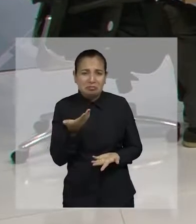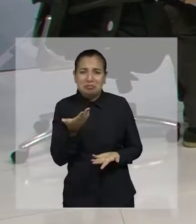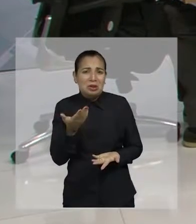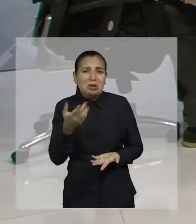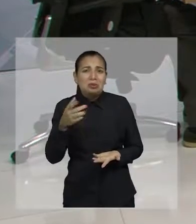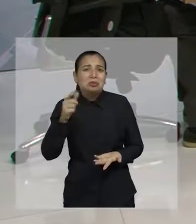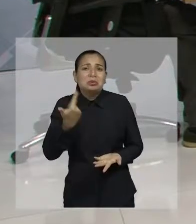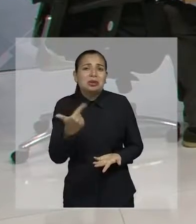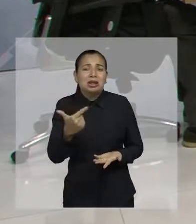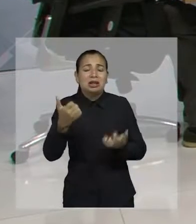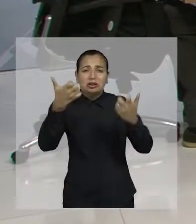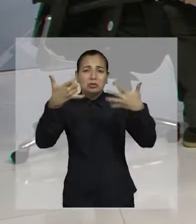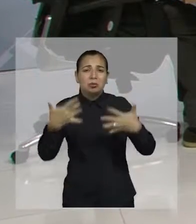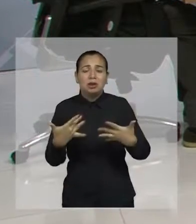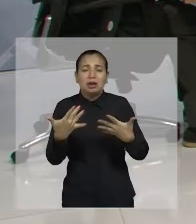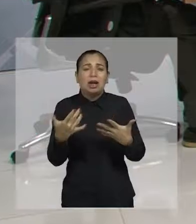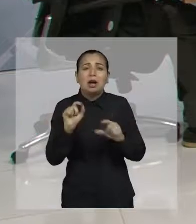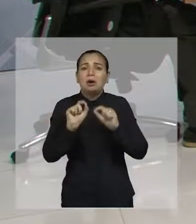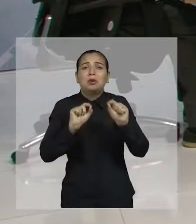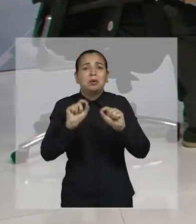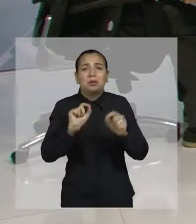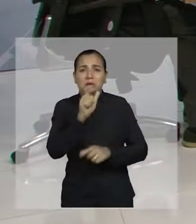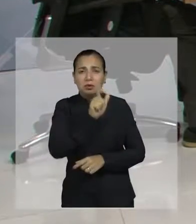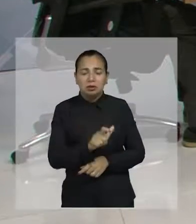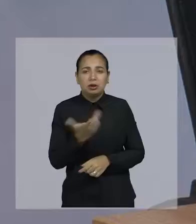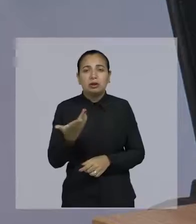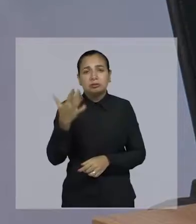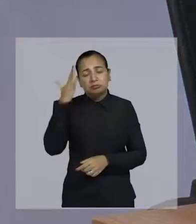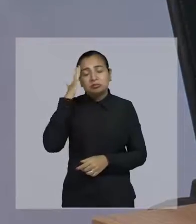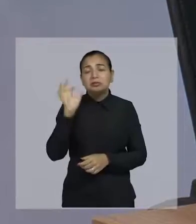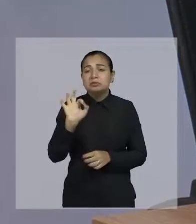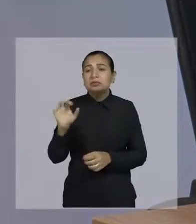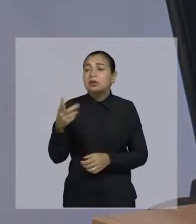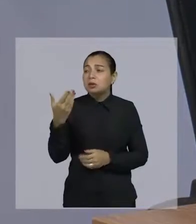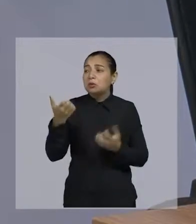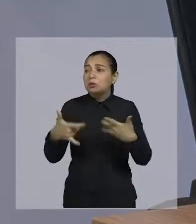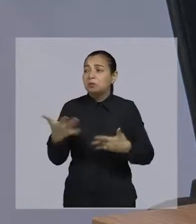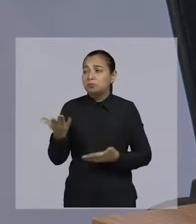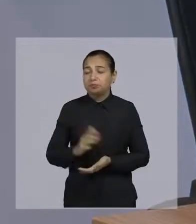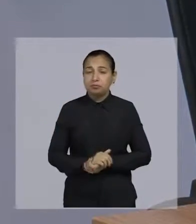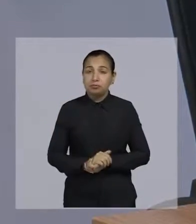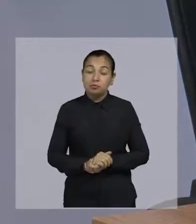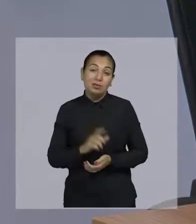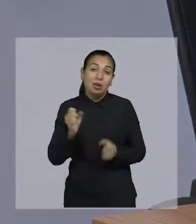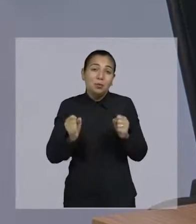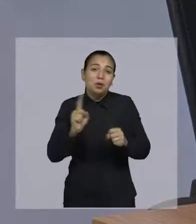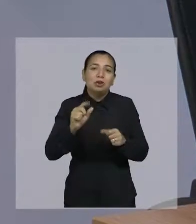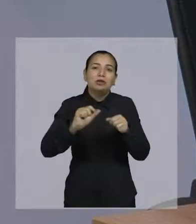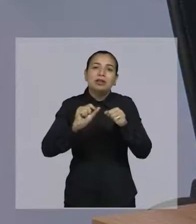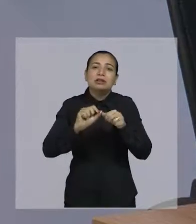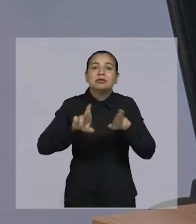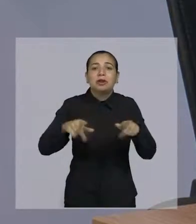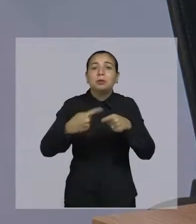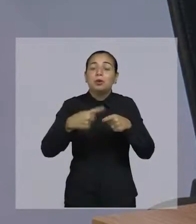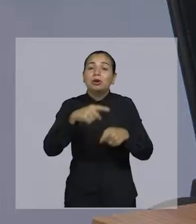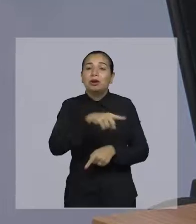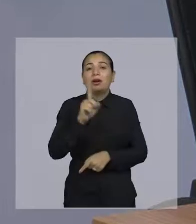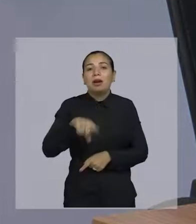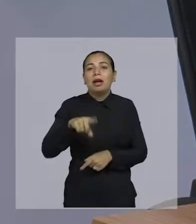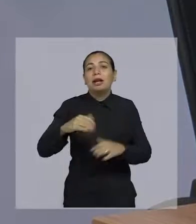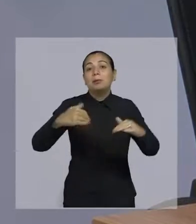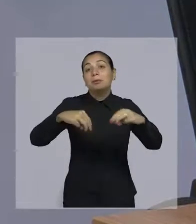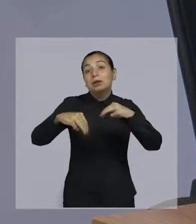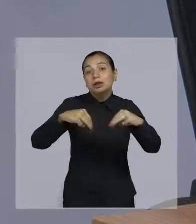está explicado as razões. Como é o teu entendimento? Mas ele não podia fazer diferente, porque ele foi ministro da Fazenda